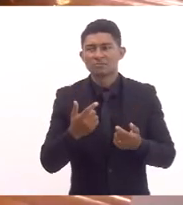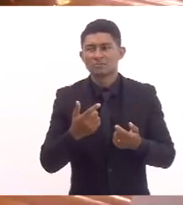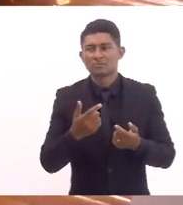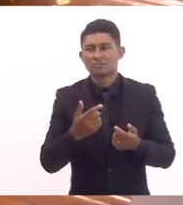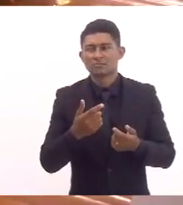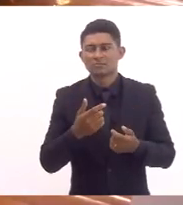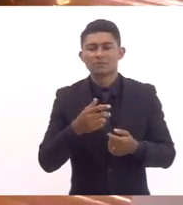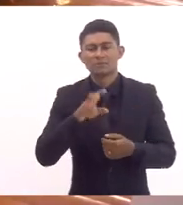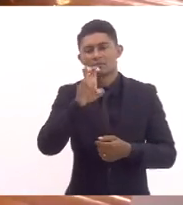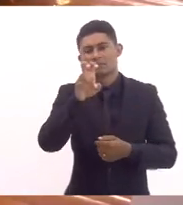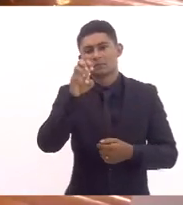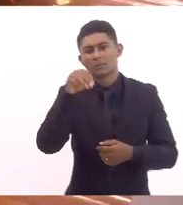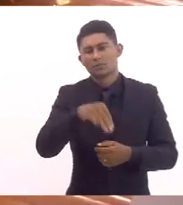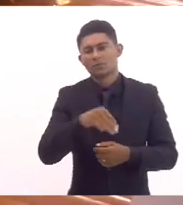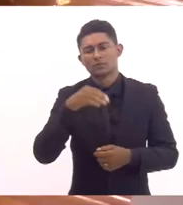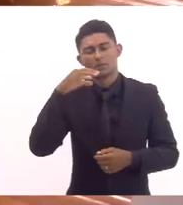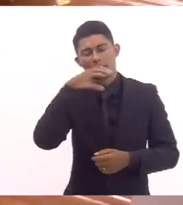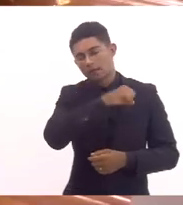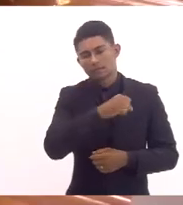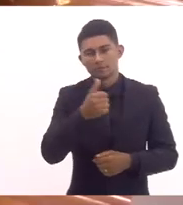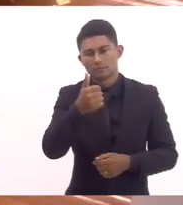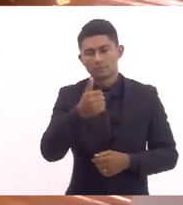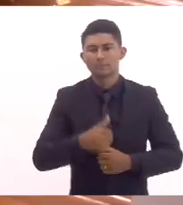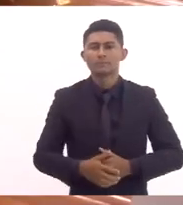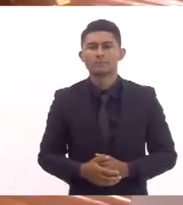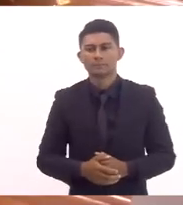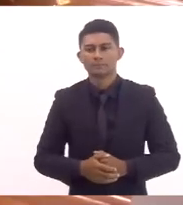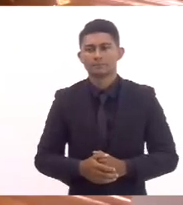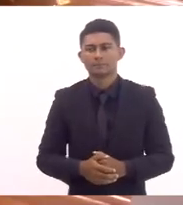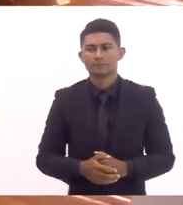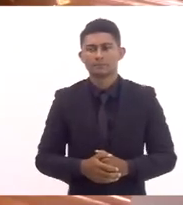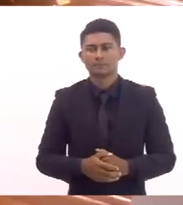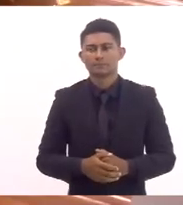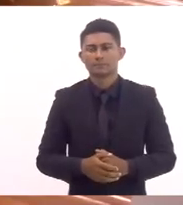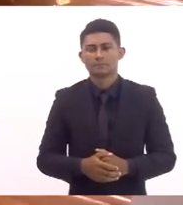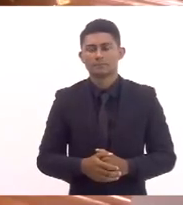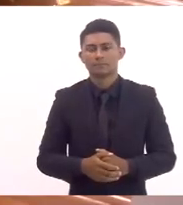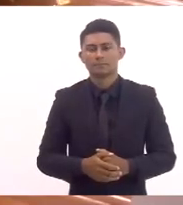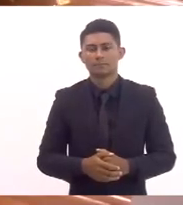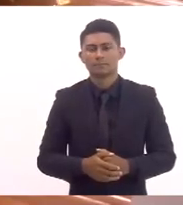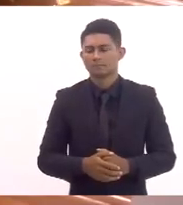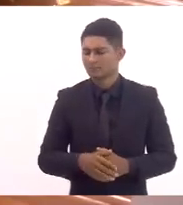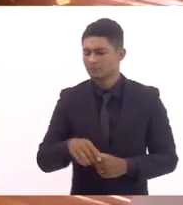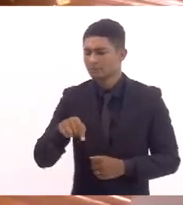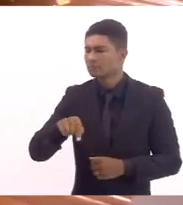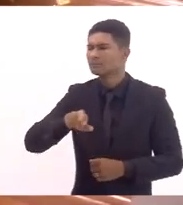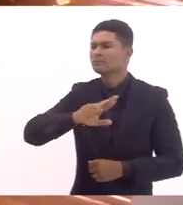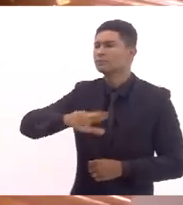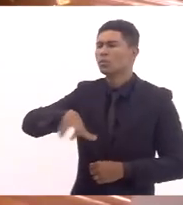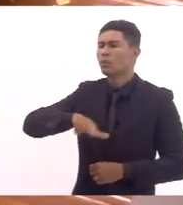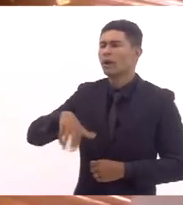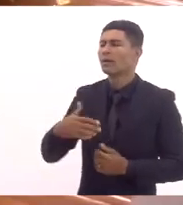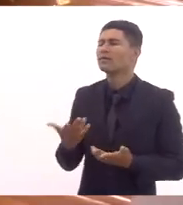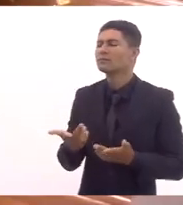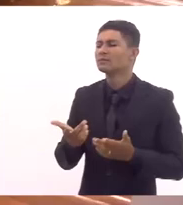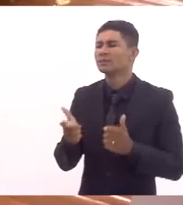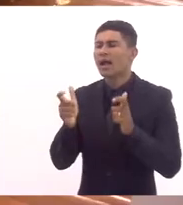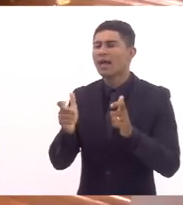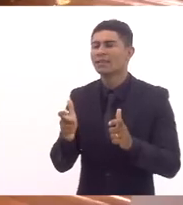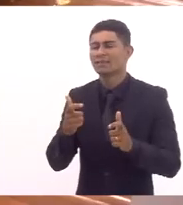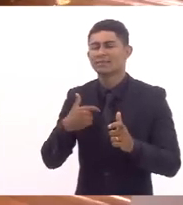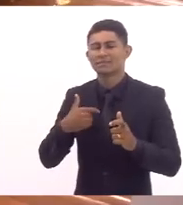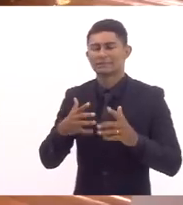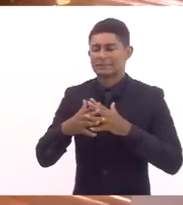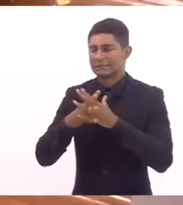5 minutos então vamos lá então são na não é isso cadeira eu já me